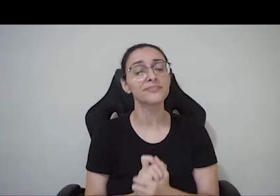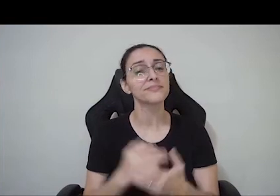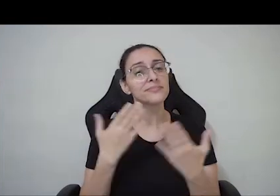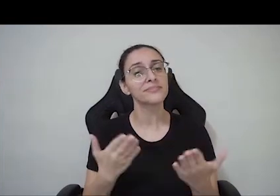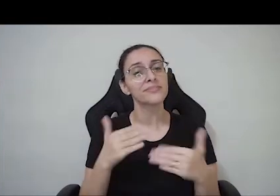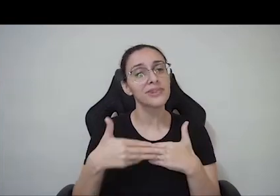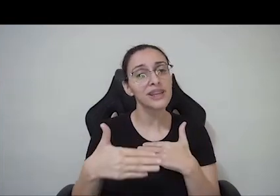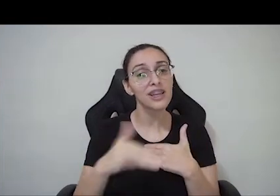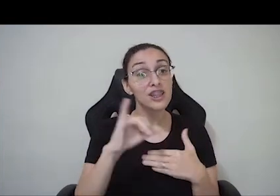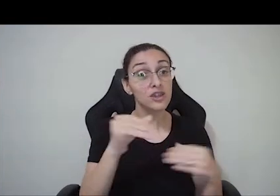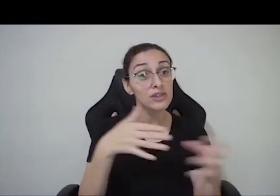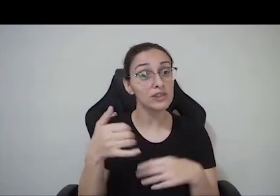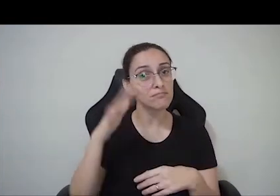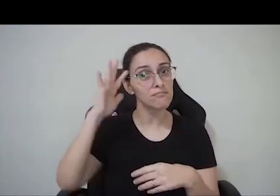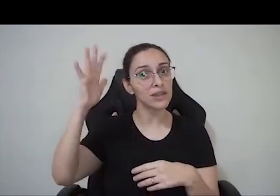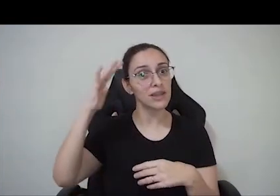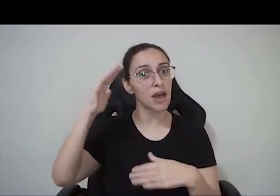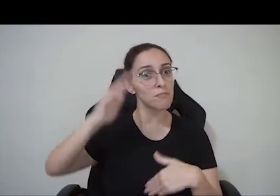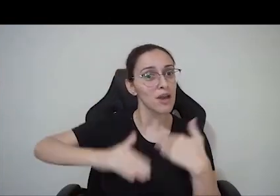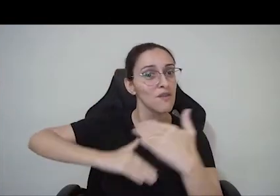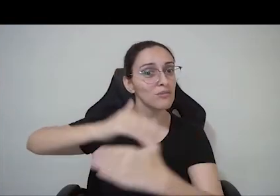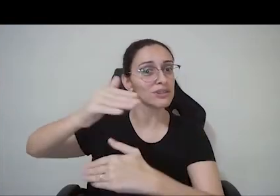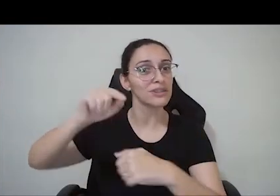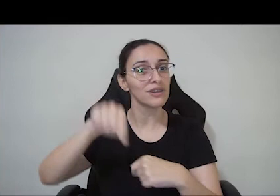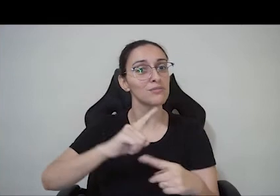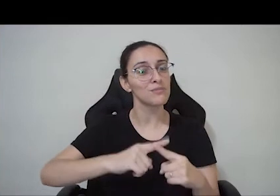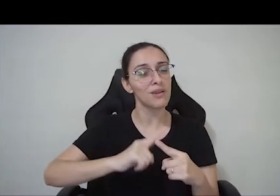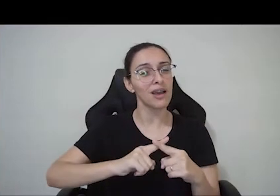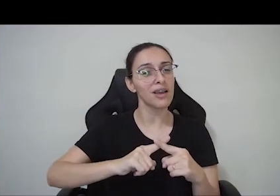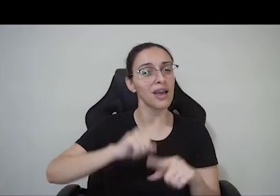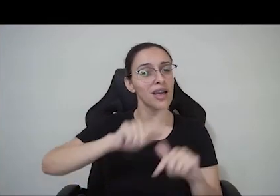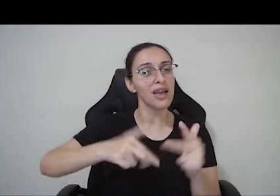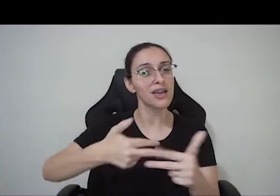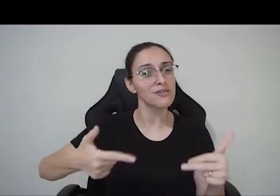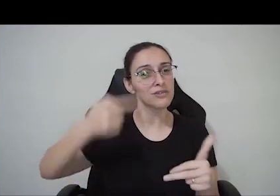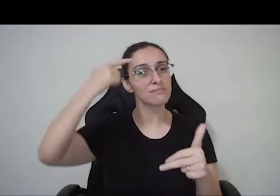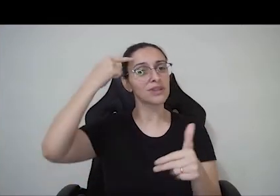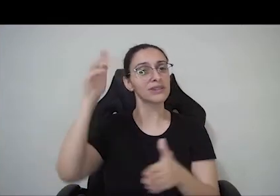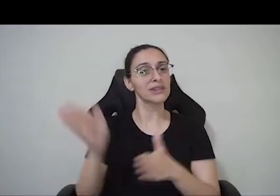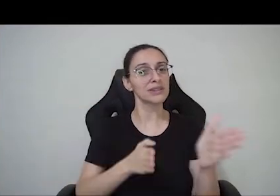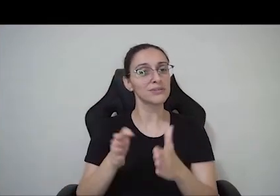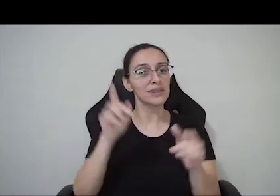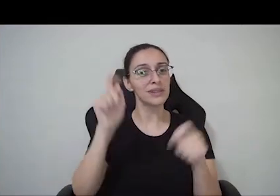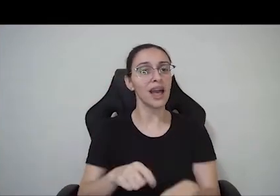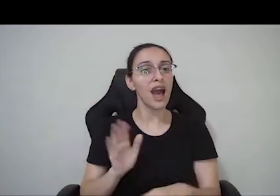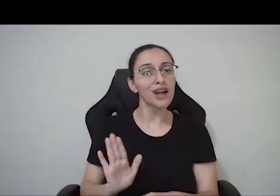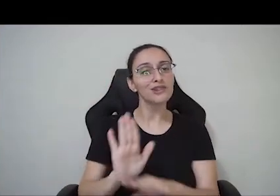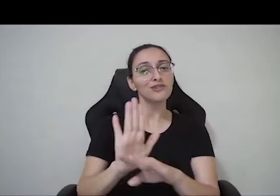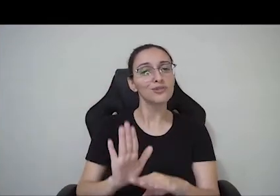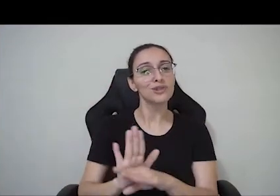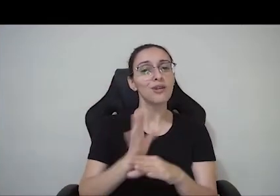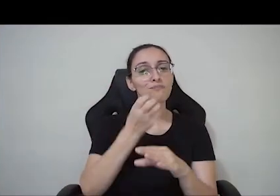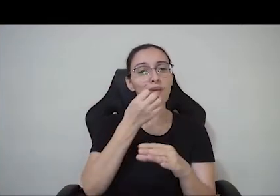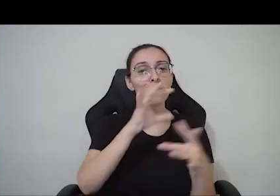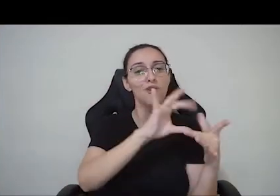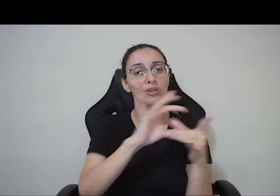Mas inovação também pensando em performance, porque os recursos pensados em acessibilidade, ele beneficia o contexto